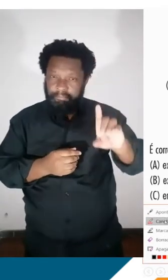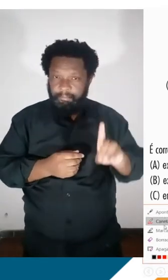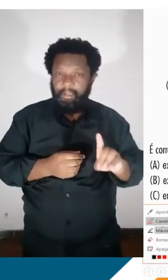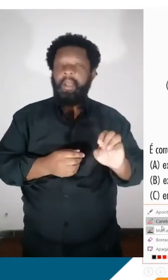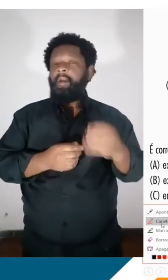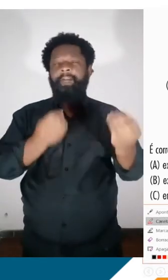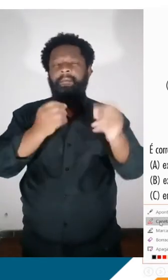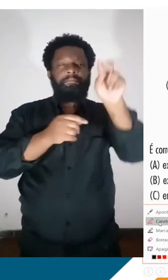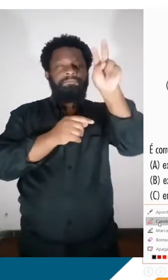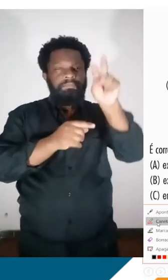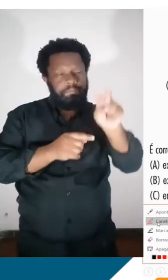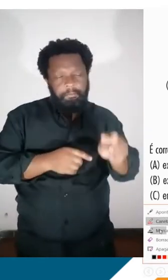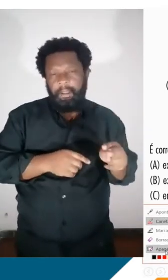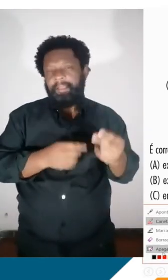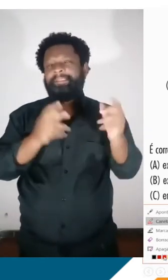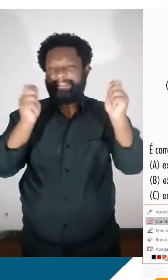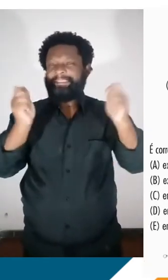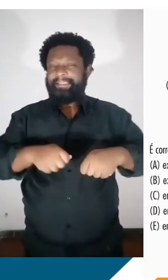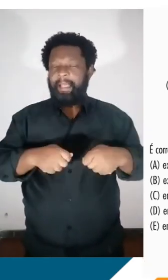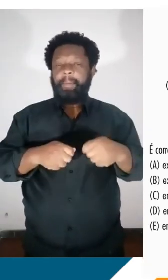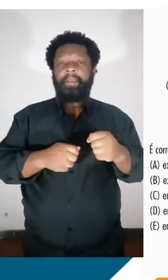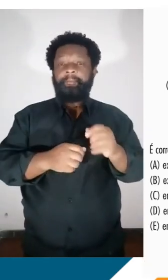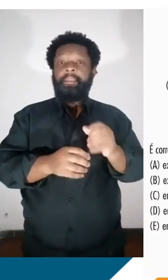ver se a gente consegue